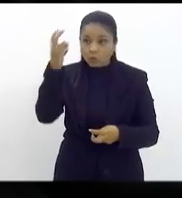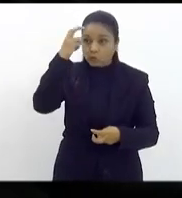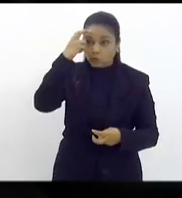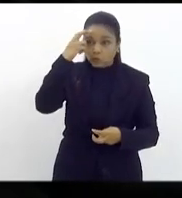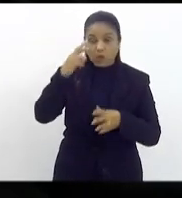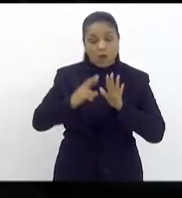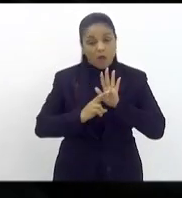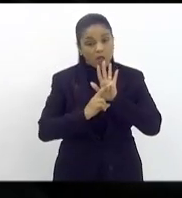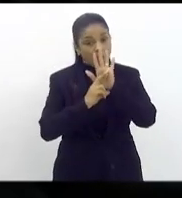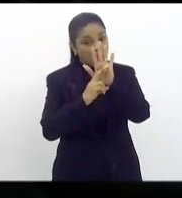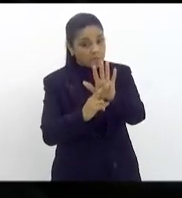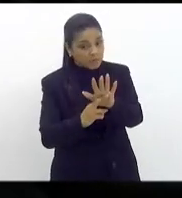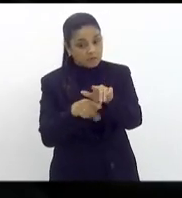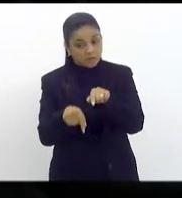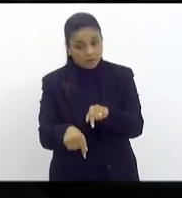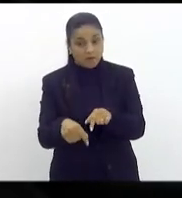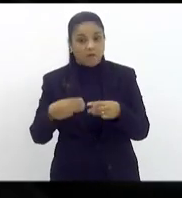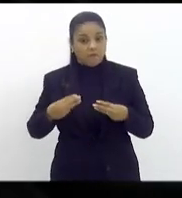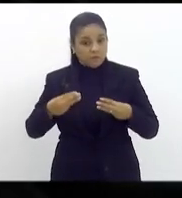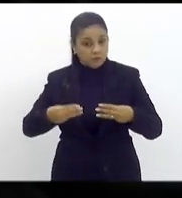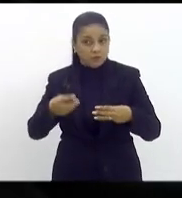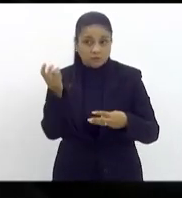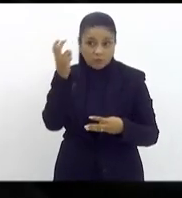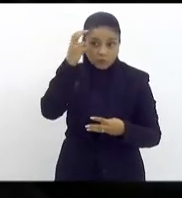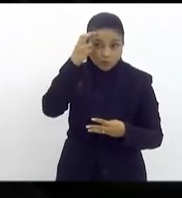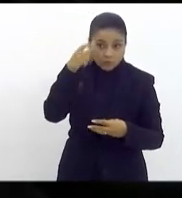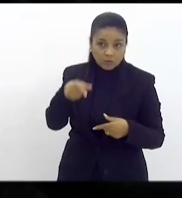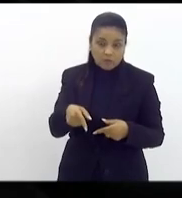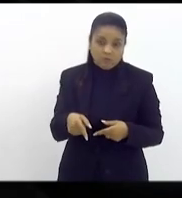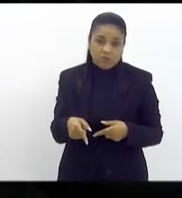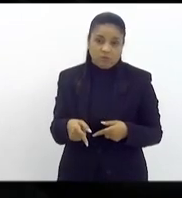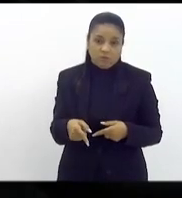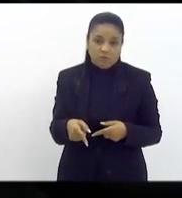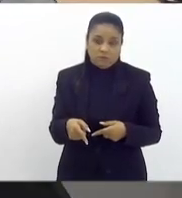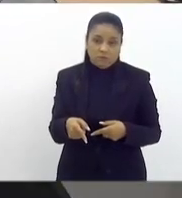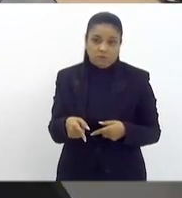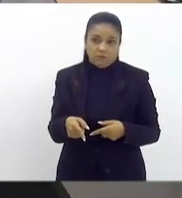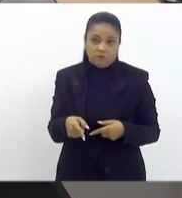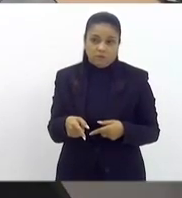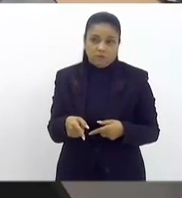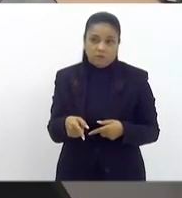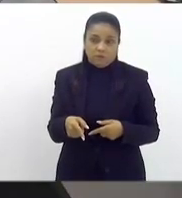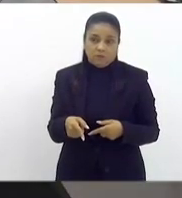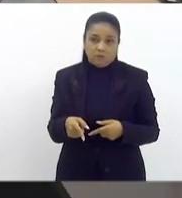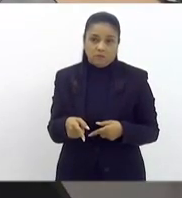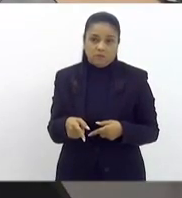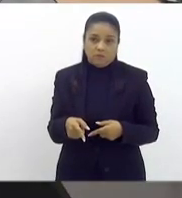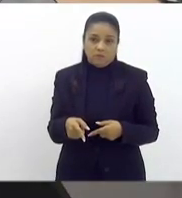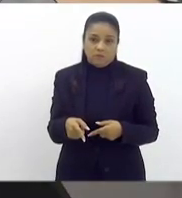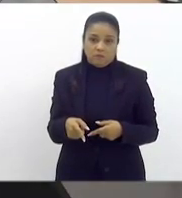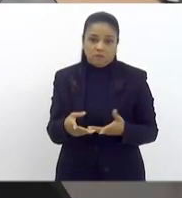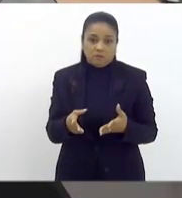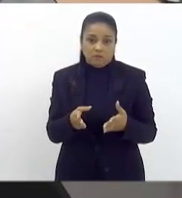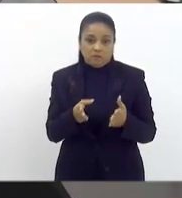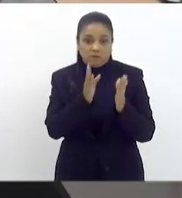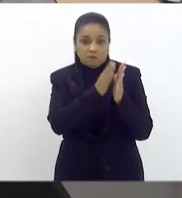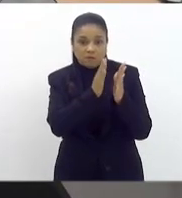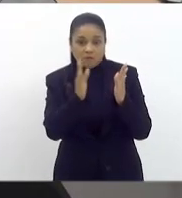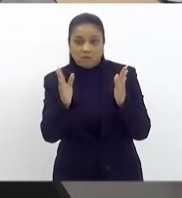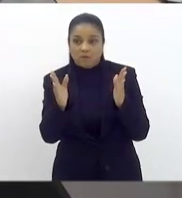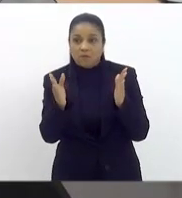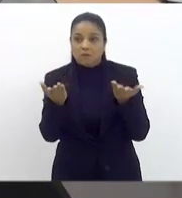um representante do Ministério da Cultura, que talvez possa responder melhor do que empresa? Eu. Presidente, é essa, exatamente essa questão de ordem. Não ficou claro a